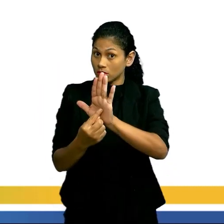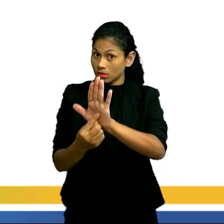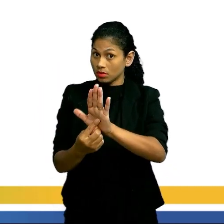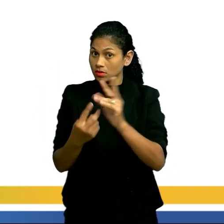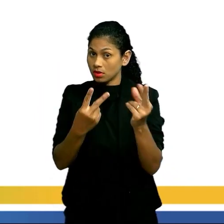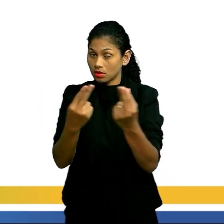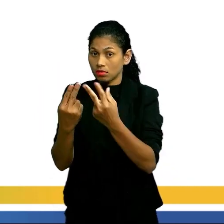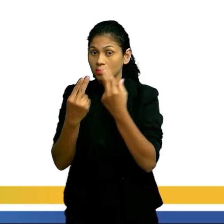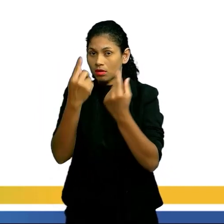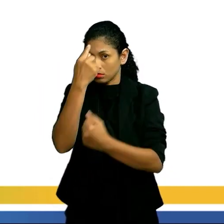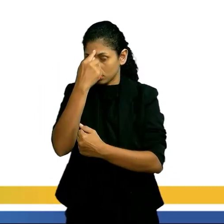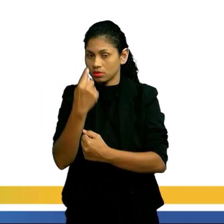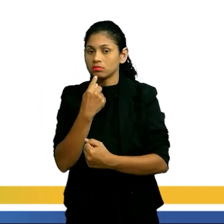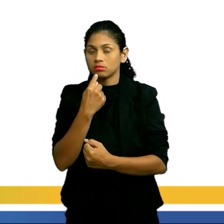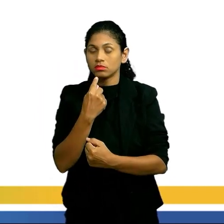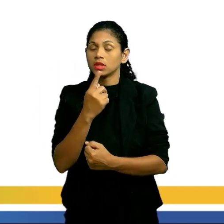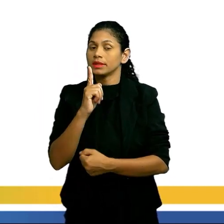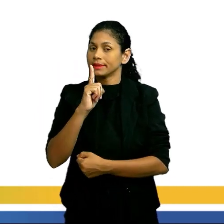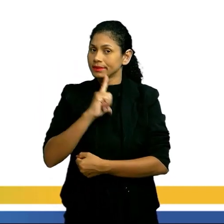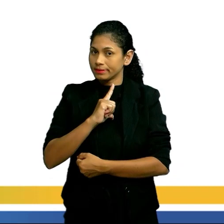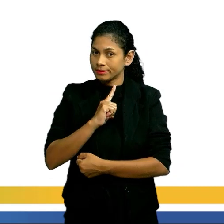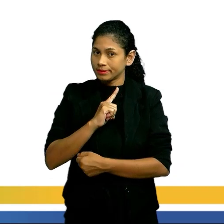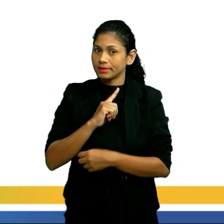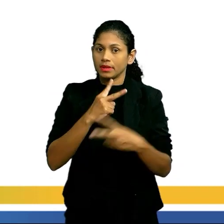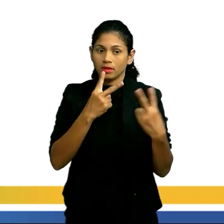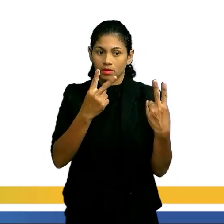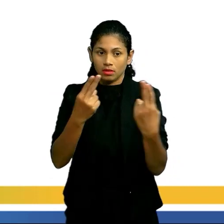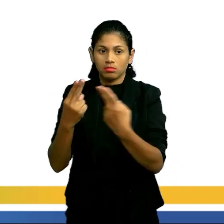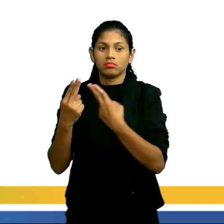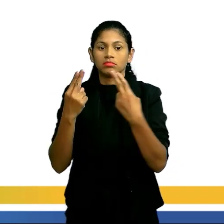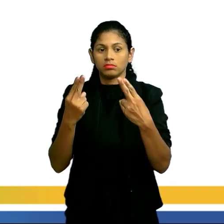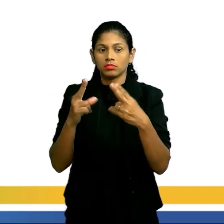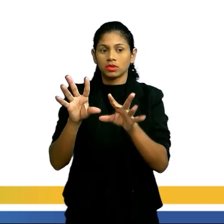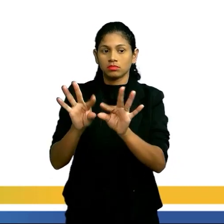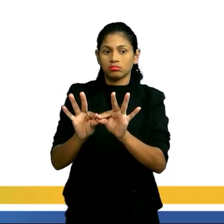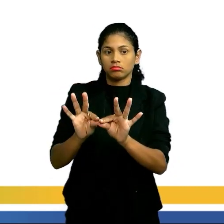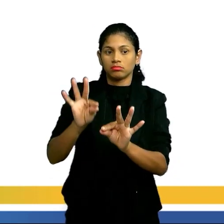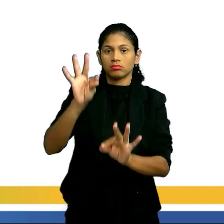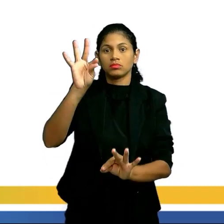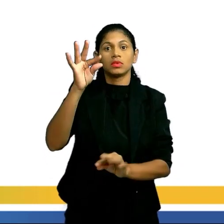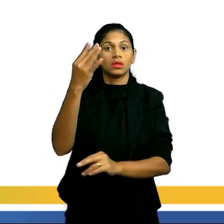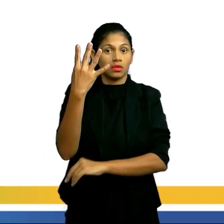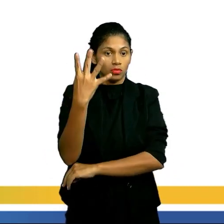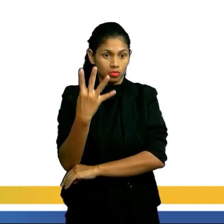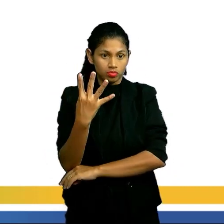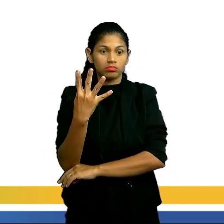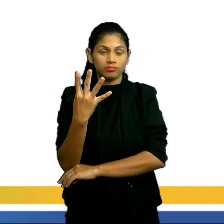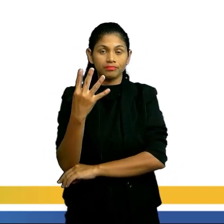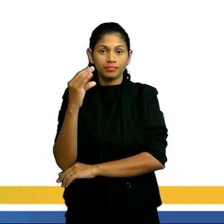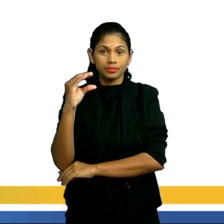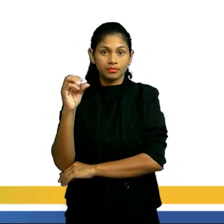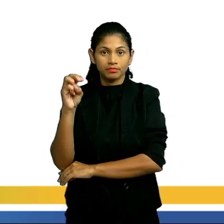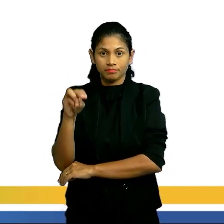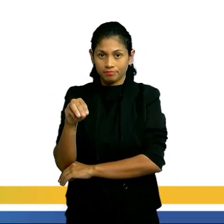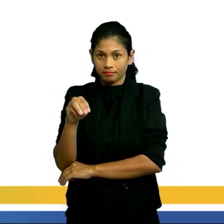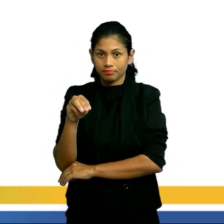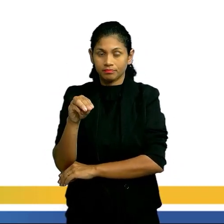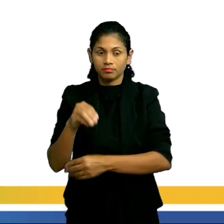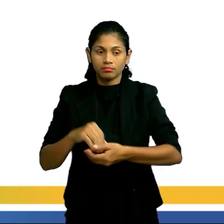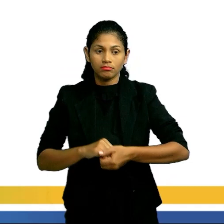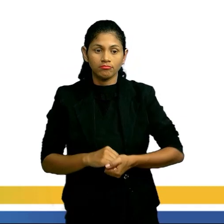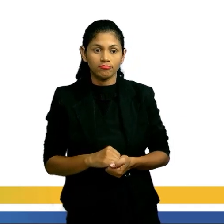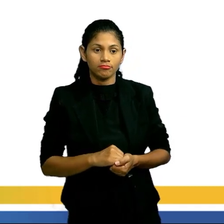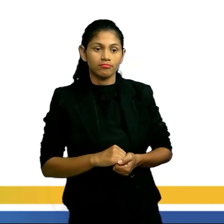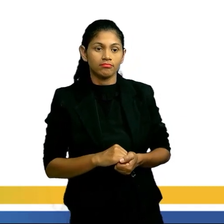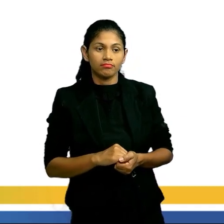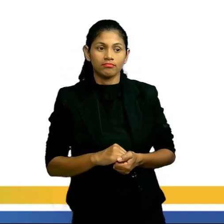pode observar aí que eles têm a mesma altura, que é igual a 4 centímetros. E nós vamos utilizar isso para resolver. Vamos